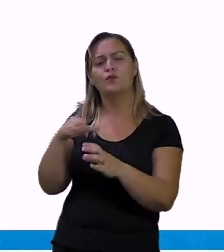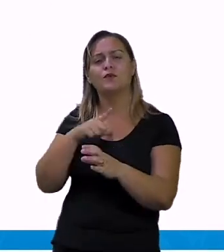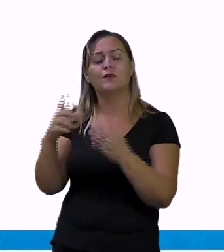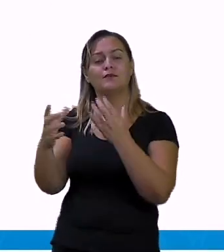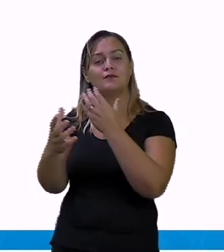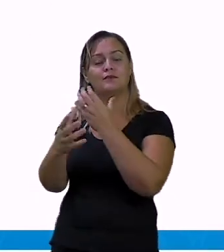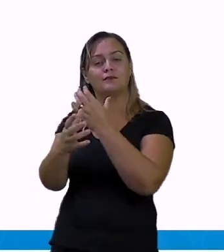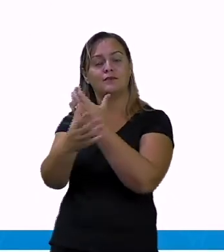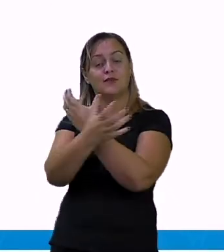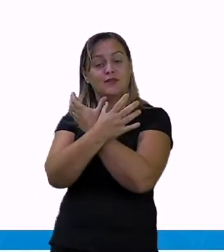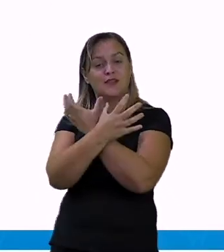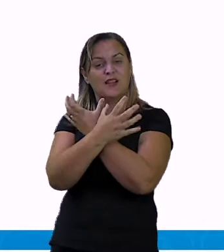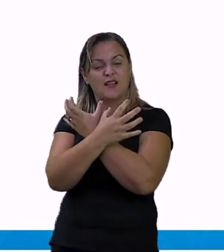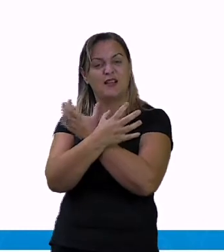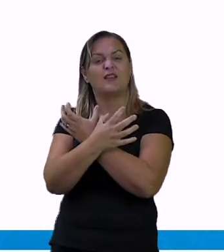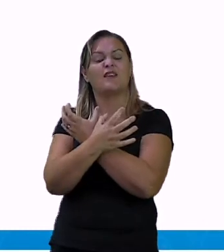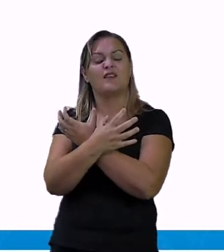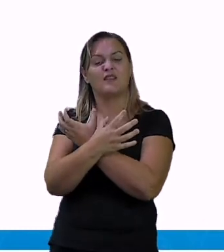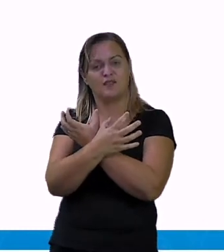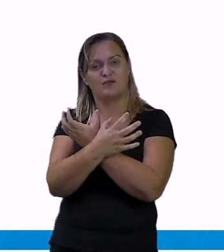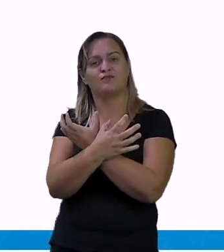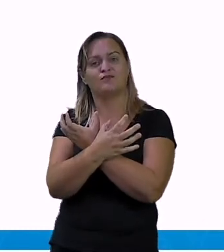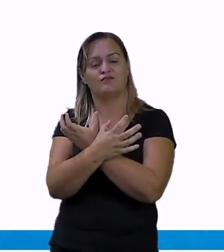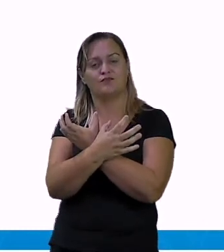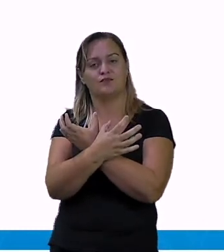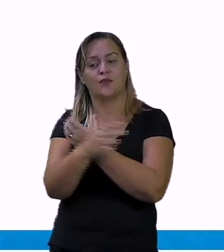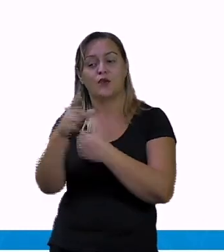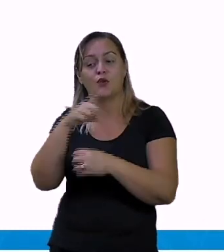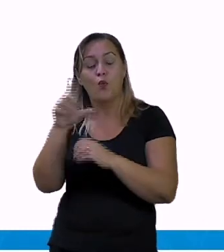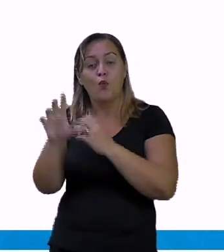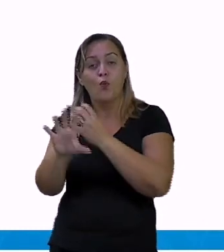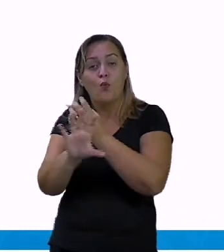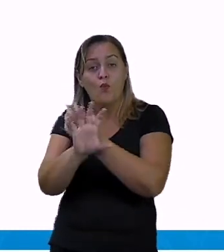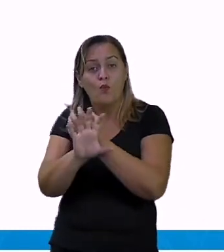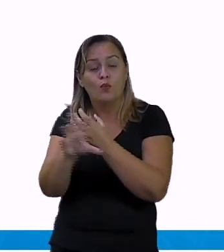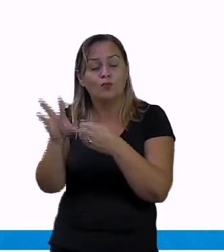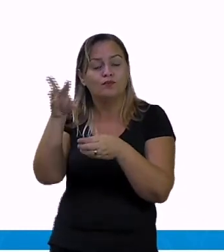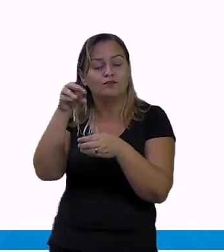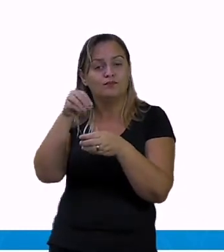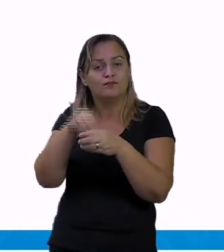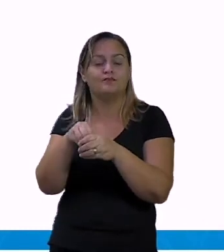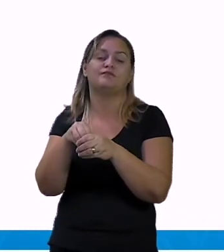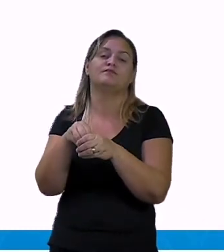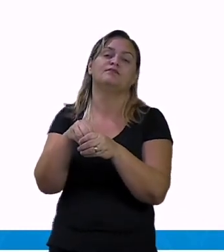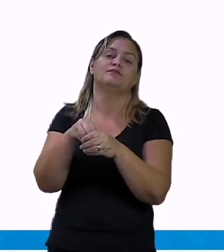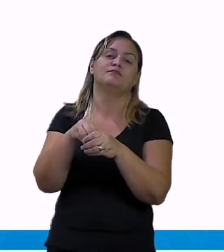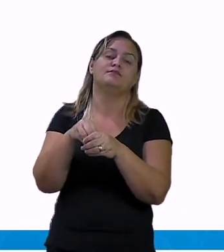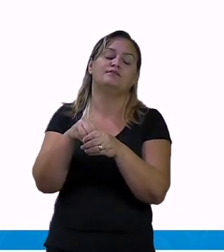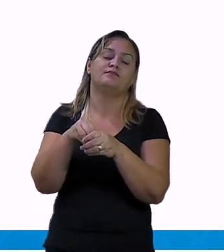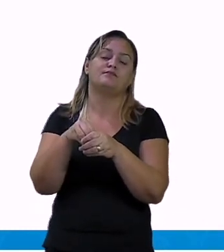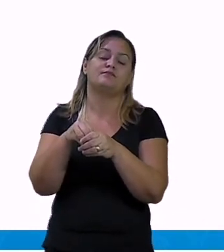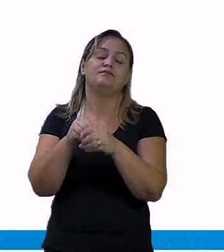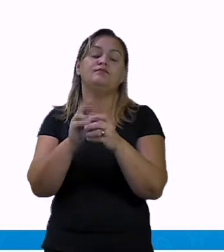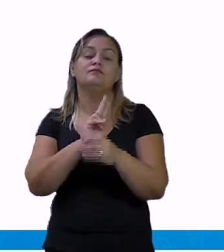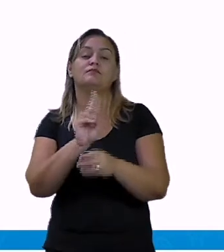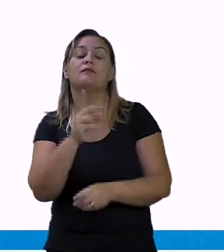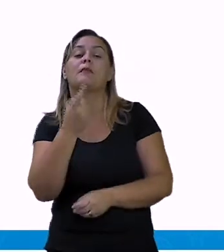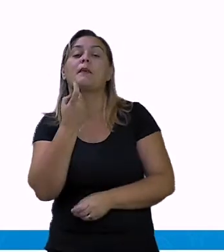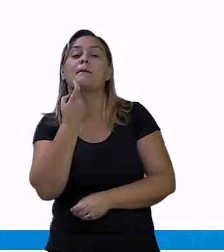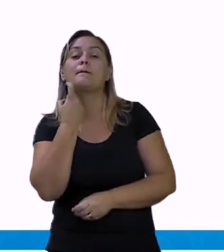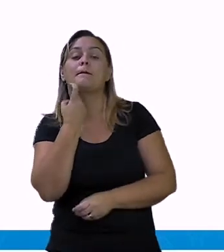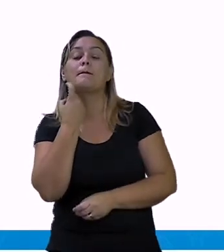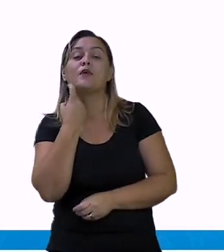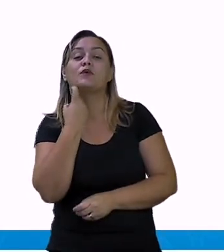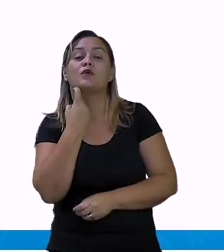que é constituído de material ósseo. Eles são denominados, então, peixes